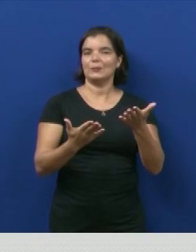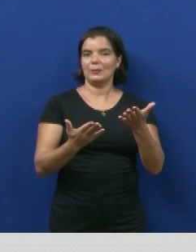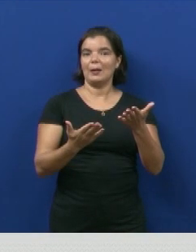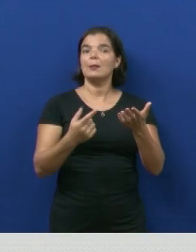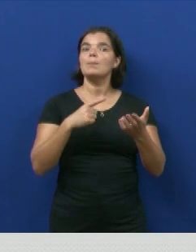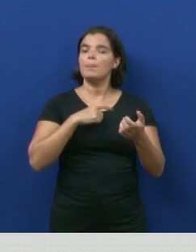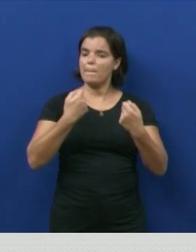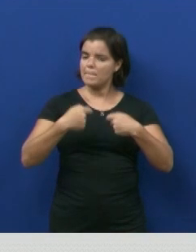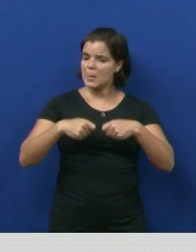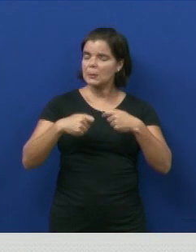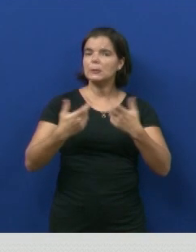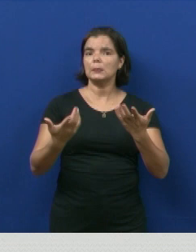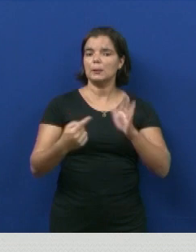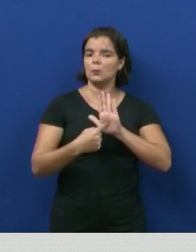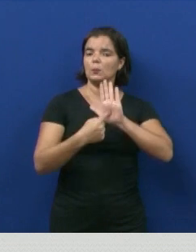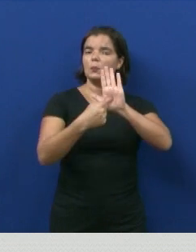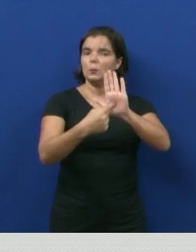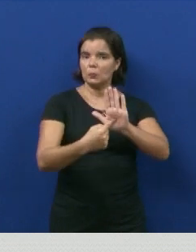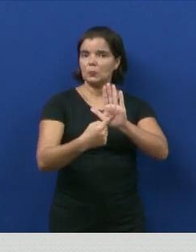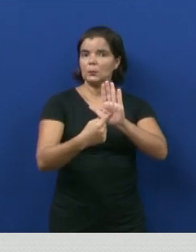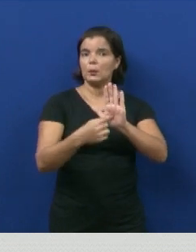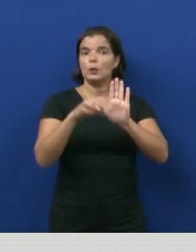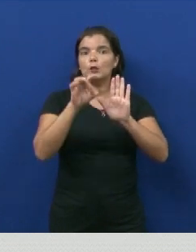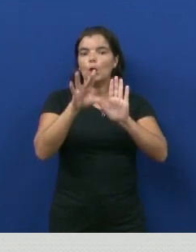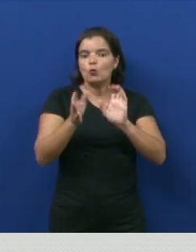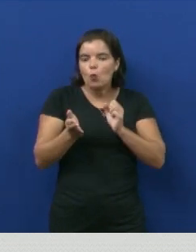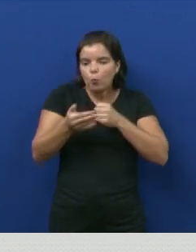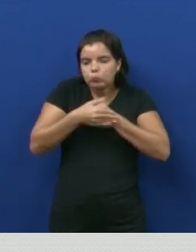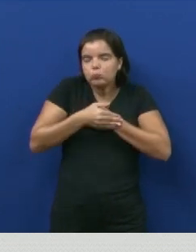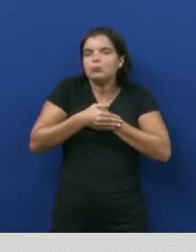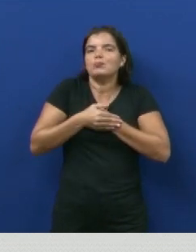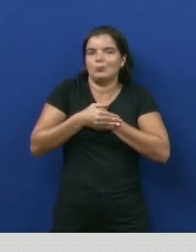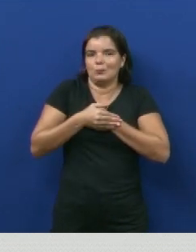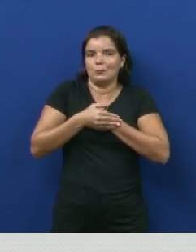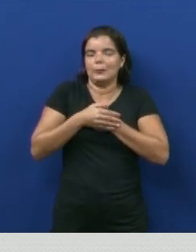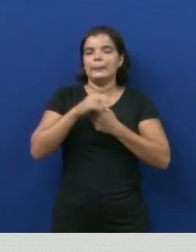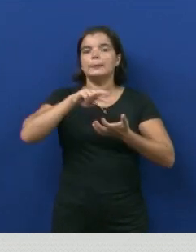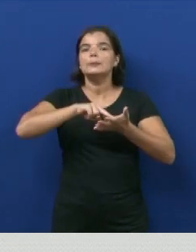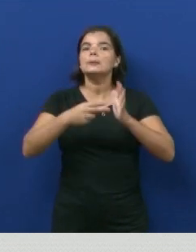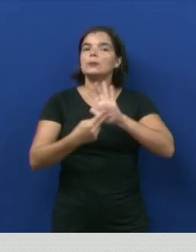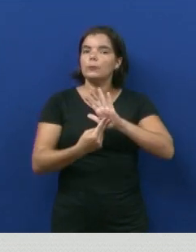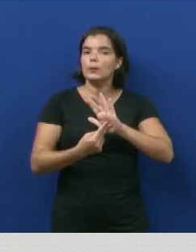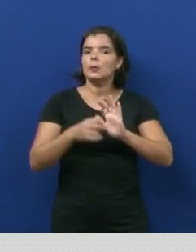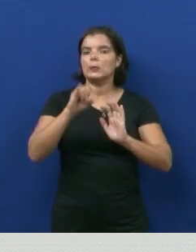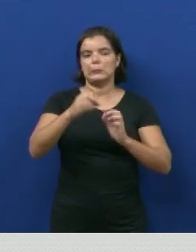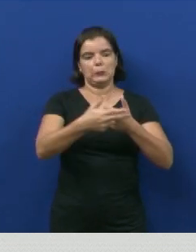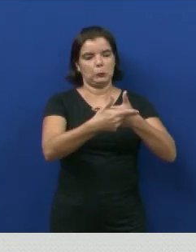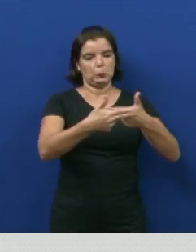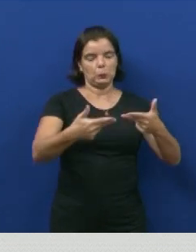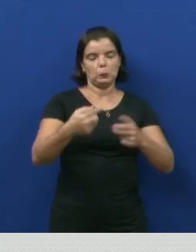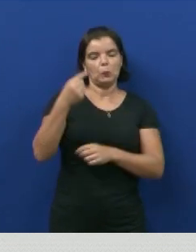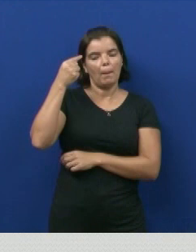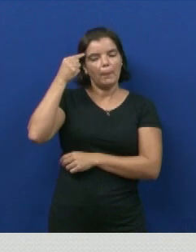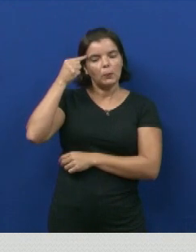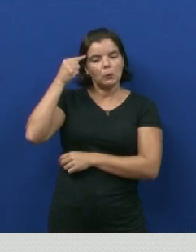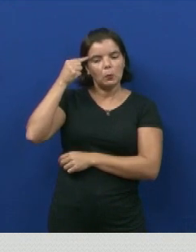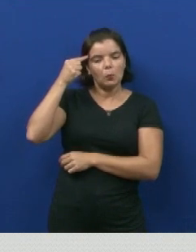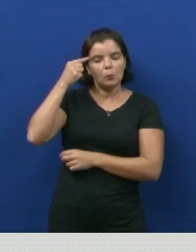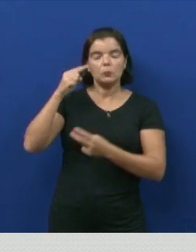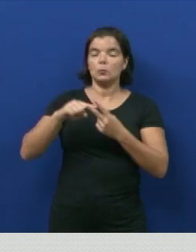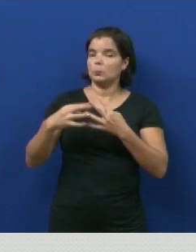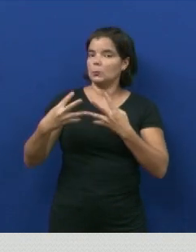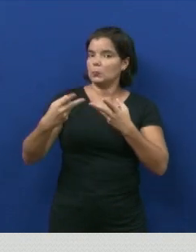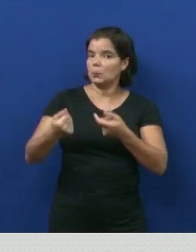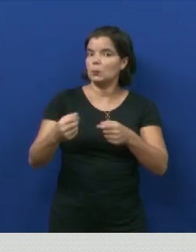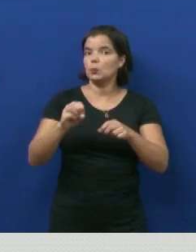receber um tratamento implícito e não oculto, ou seja, significa serem objeto de reflexão como